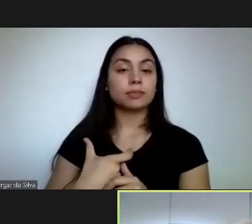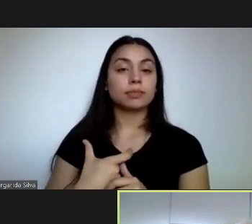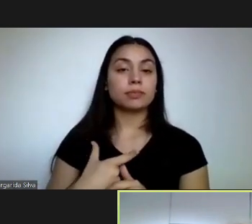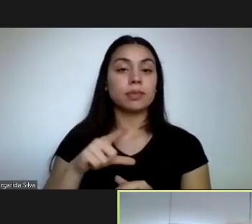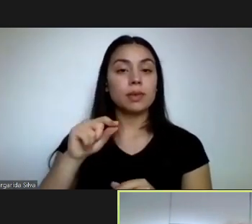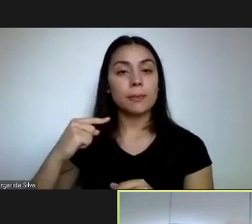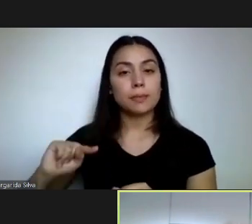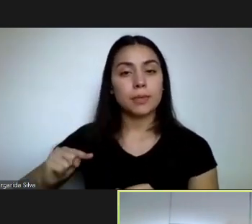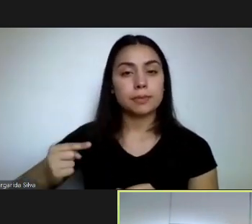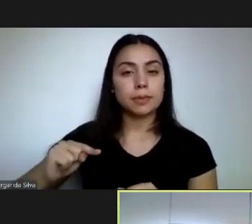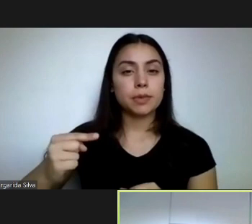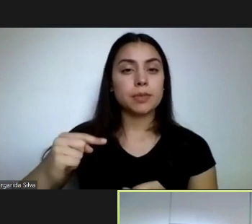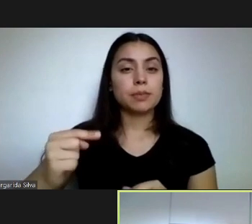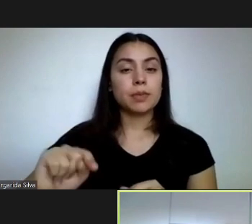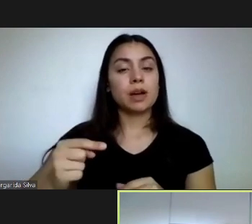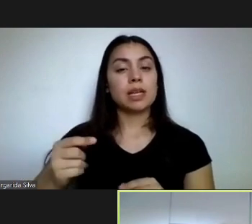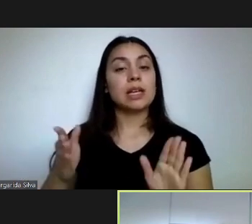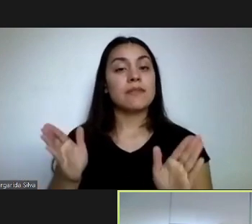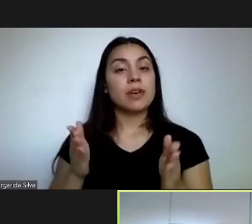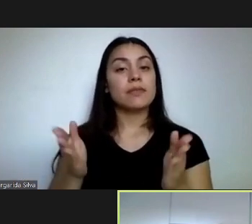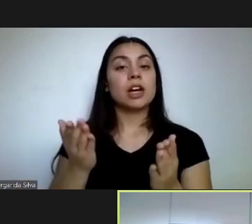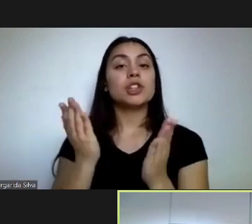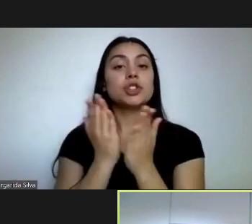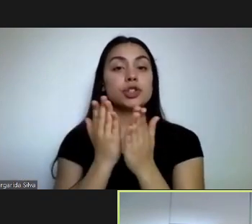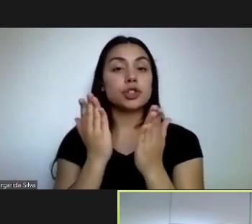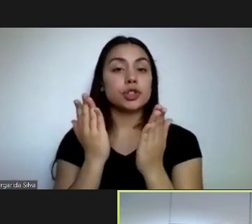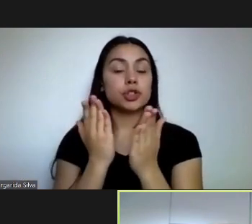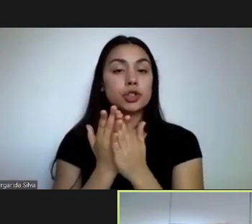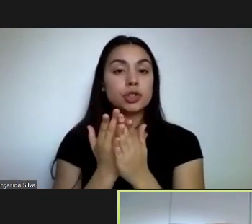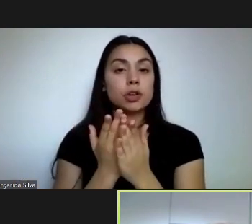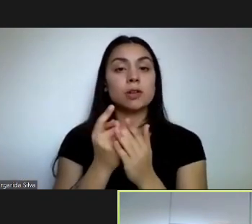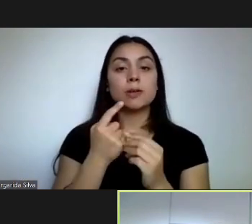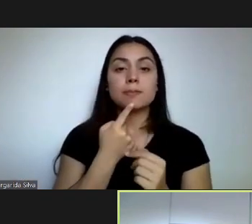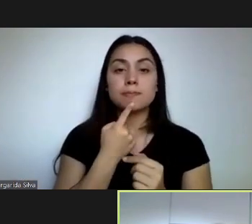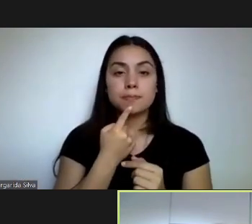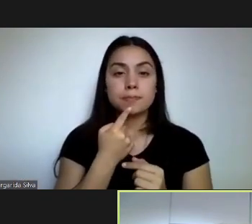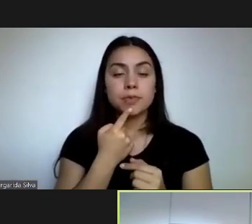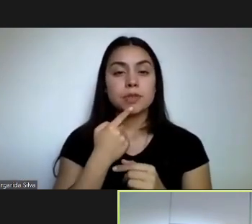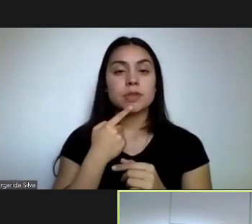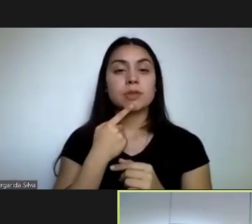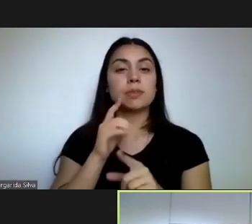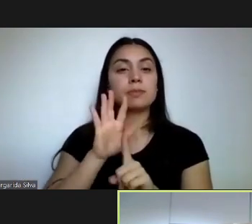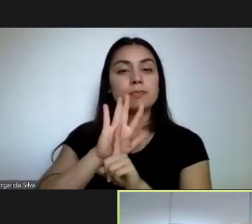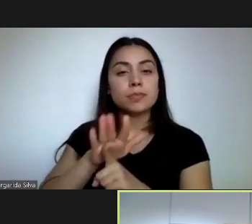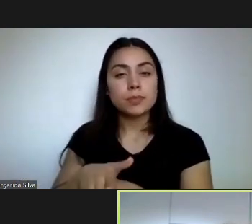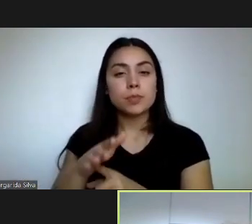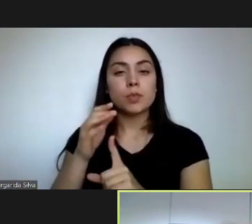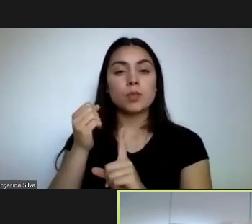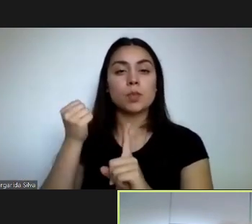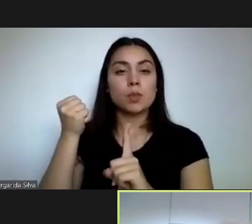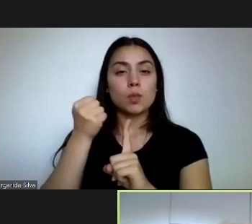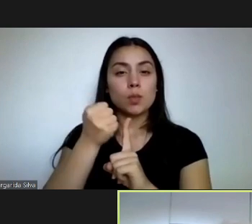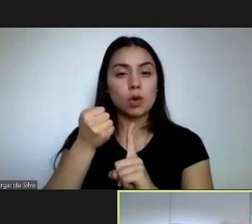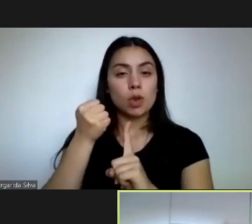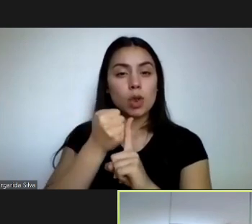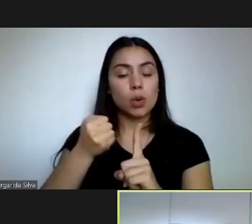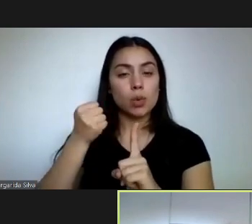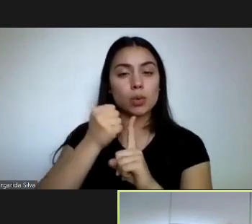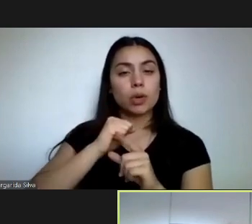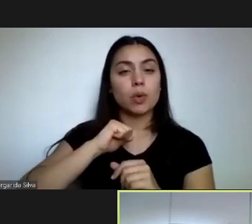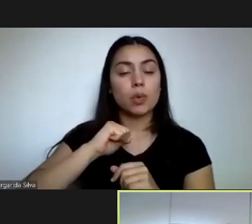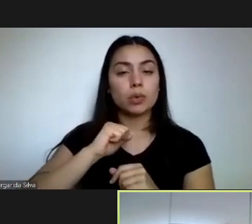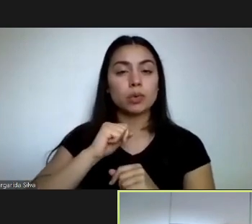dias promover na escola esta reflexão, este combate à discriminação dentro dos